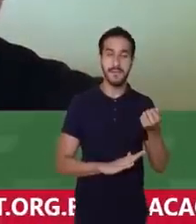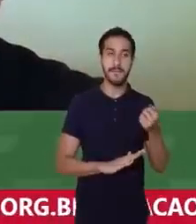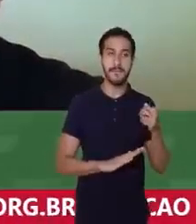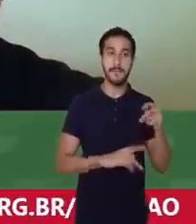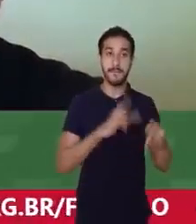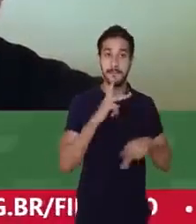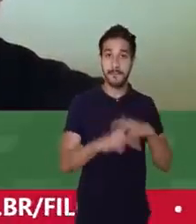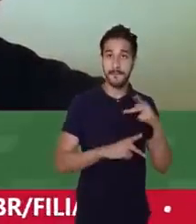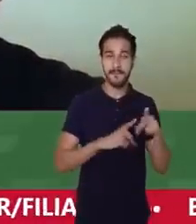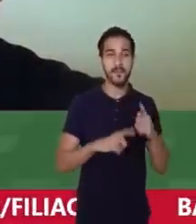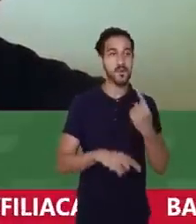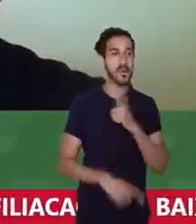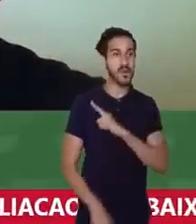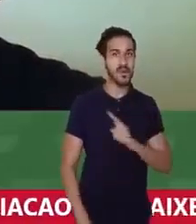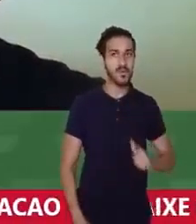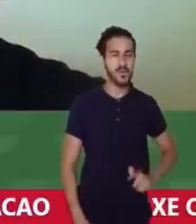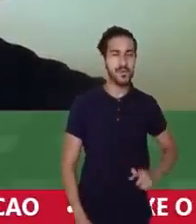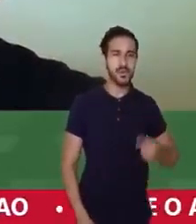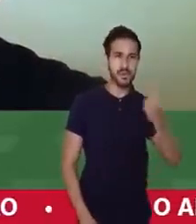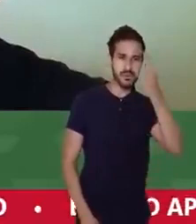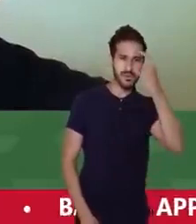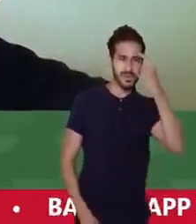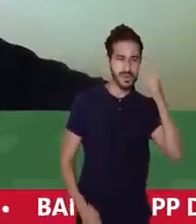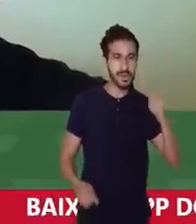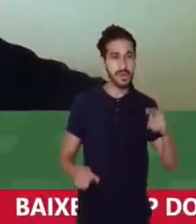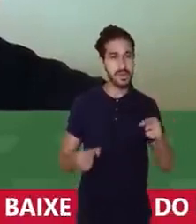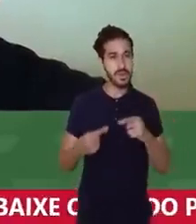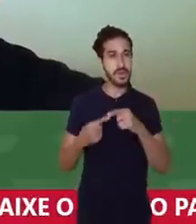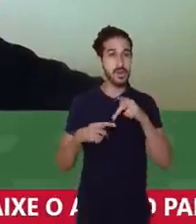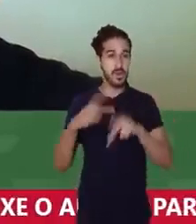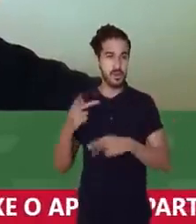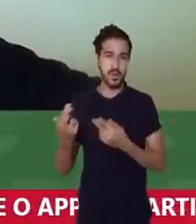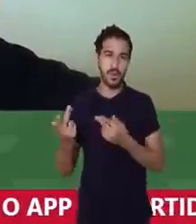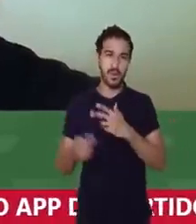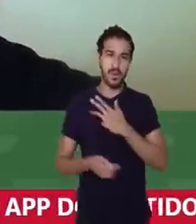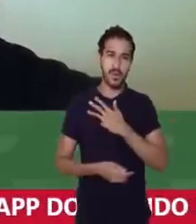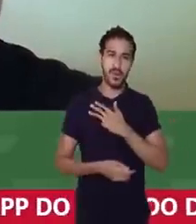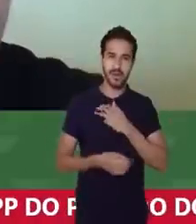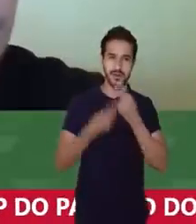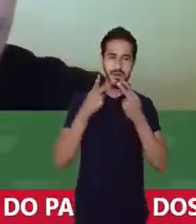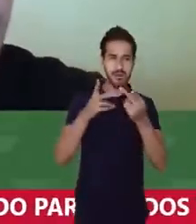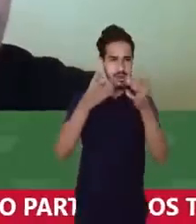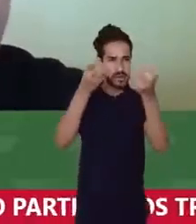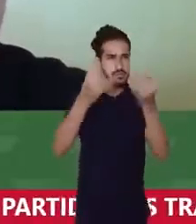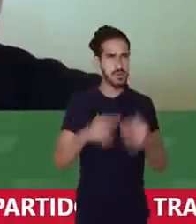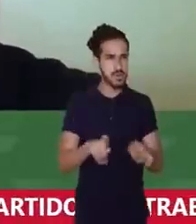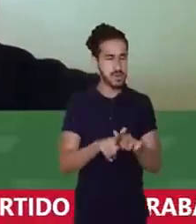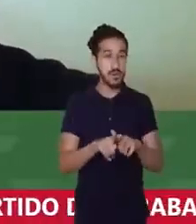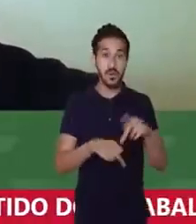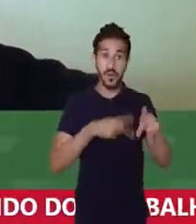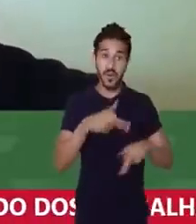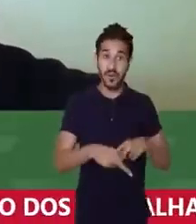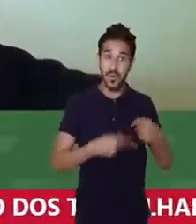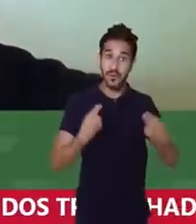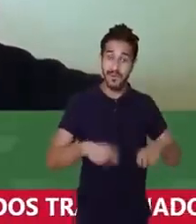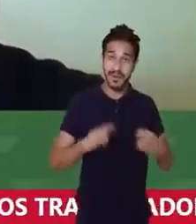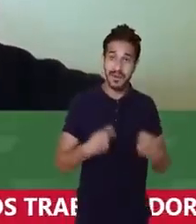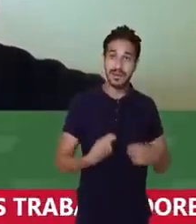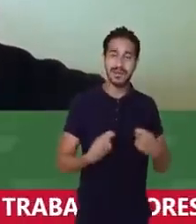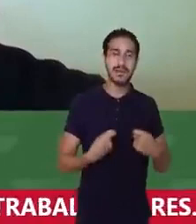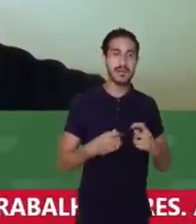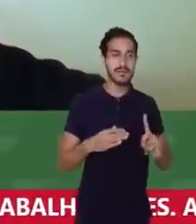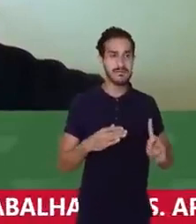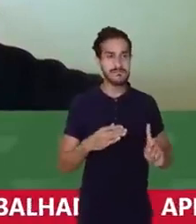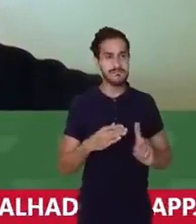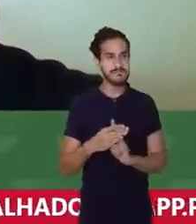do povo um governo que pensava no povo. Como o Lula mesmo dizia, você diz, o povo precisa